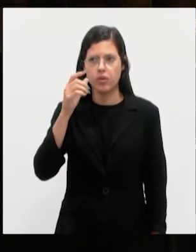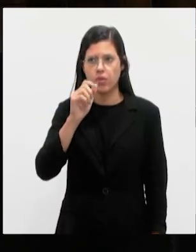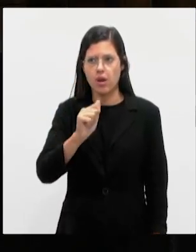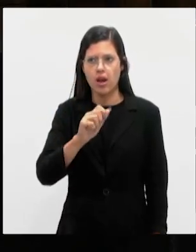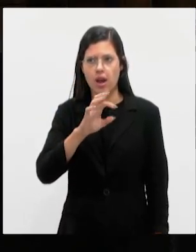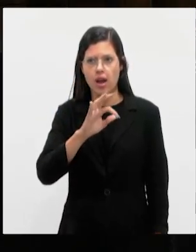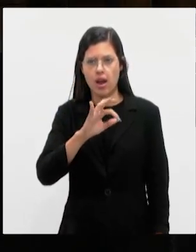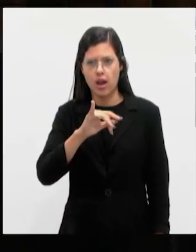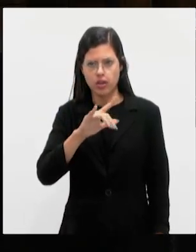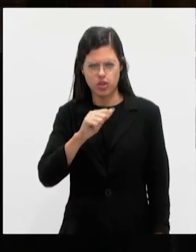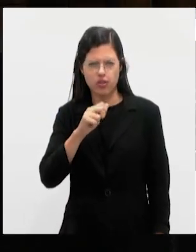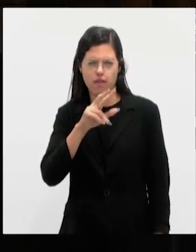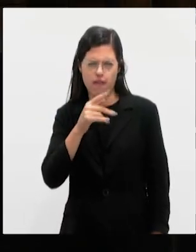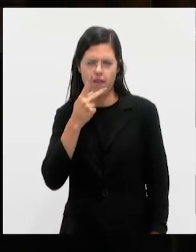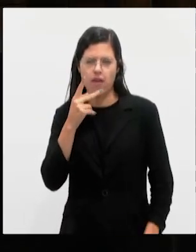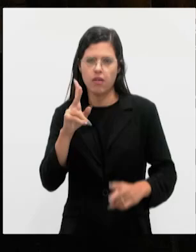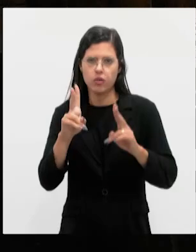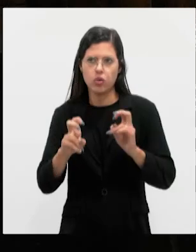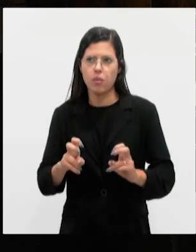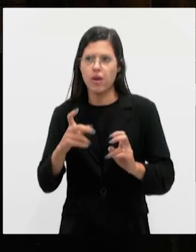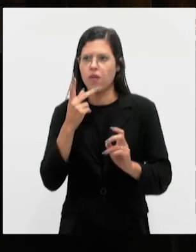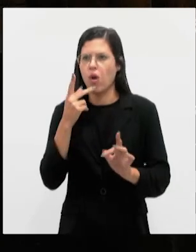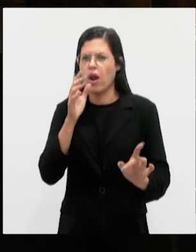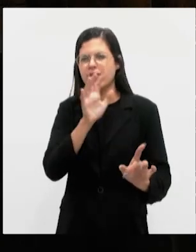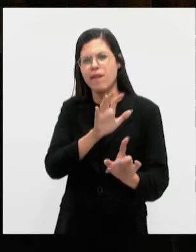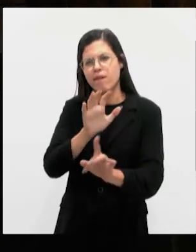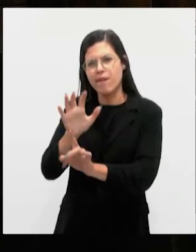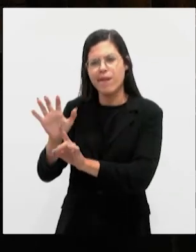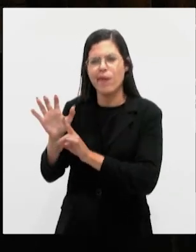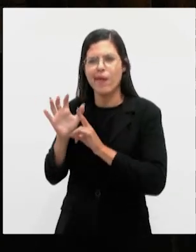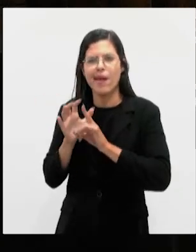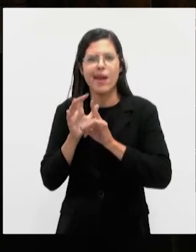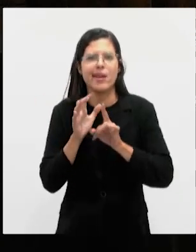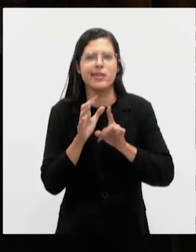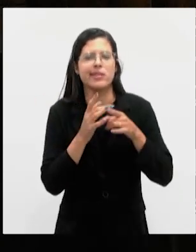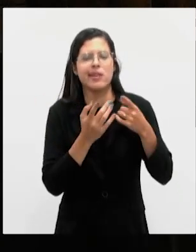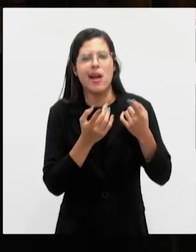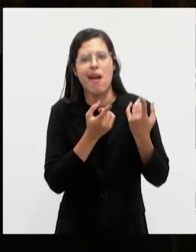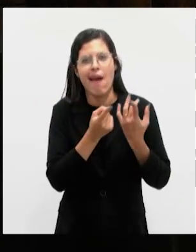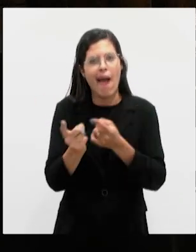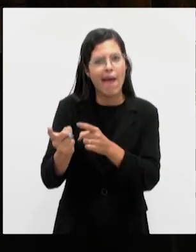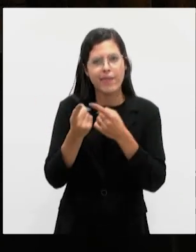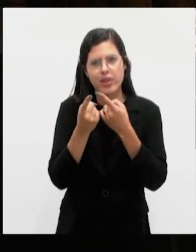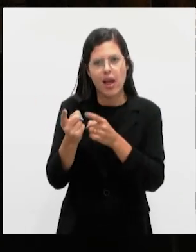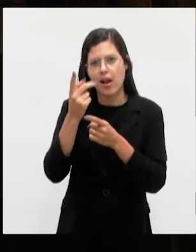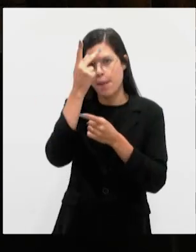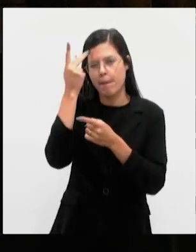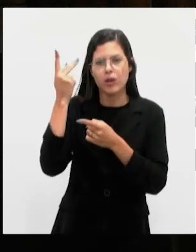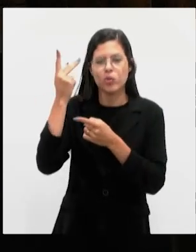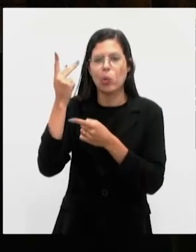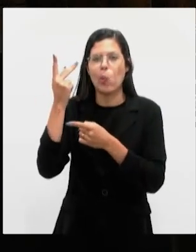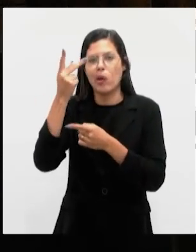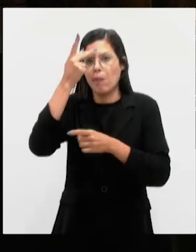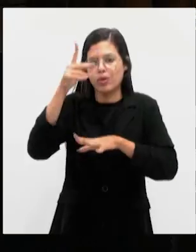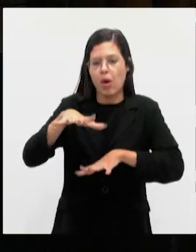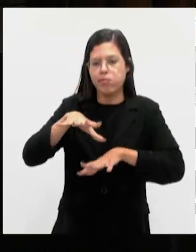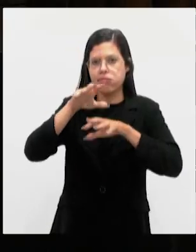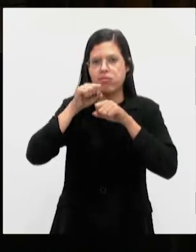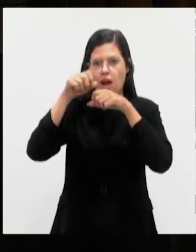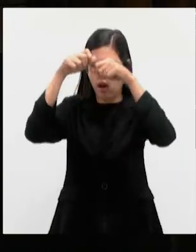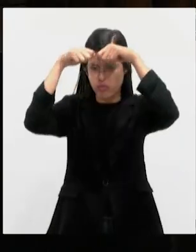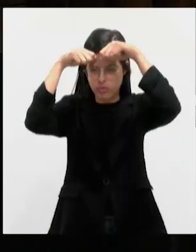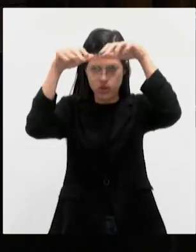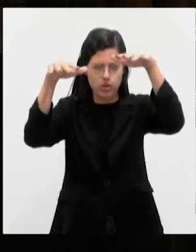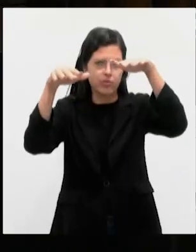Então, ele diz que essa influência do São Jorge ataca as pessoas e a pessoa fica com autismo. Não tem nada a